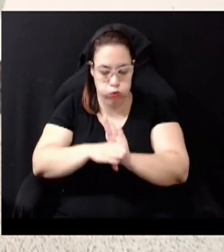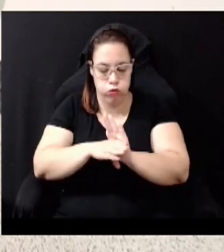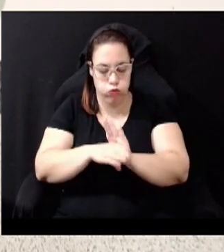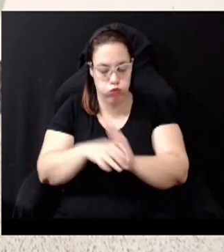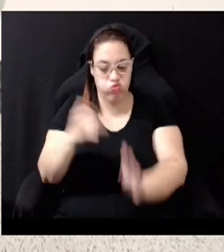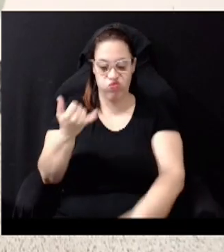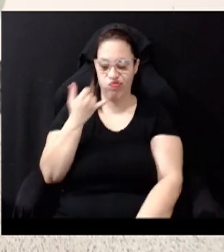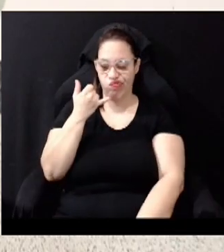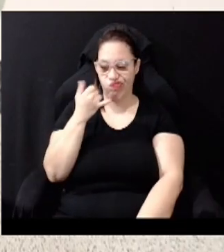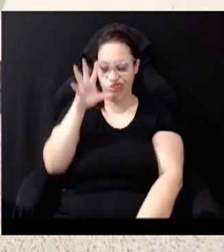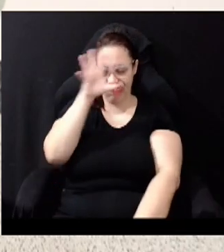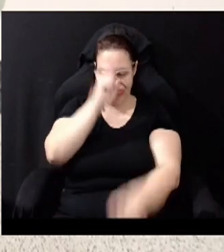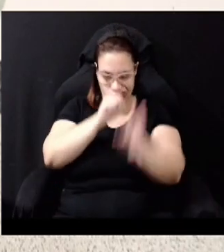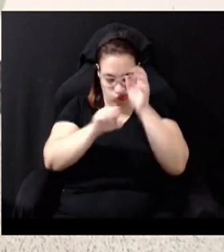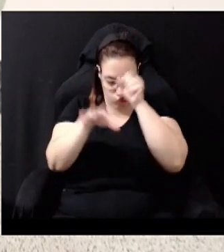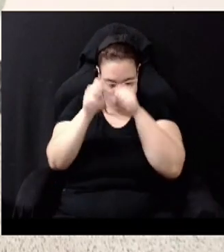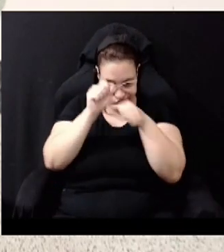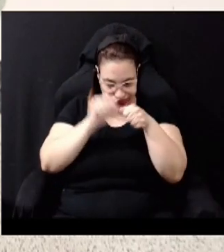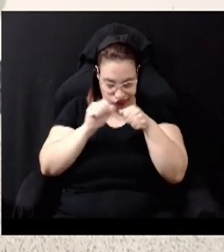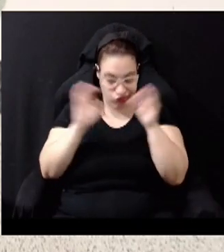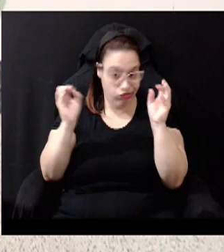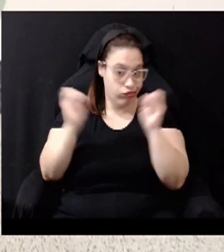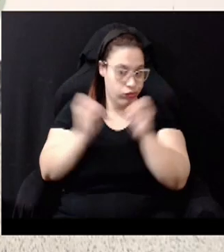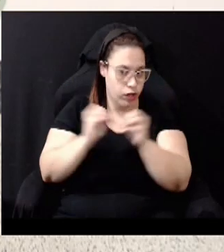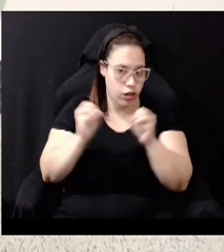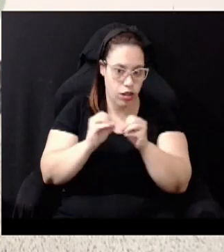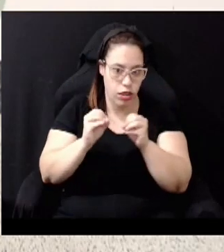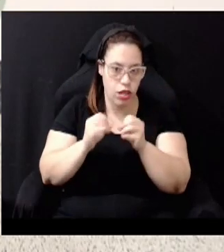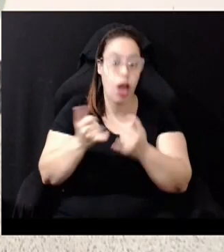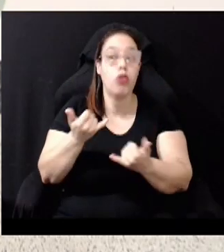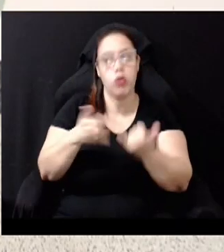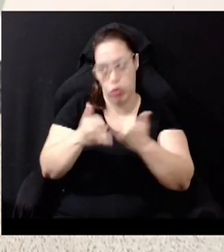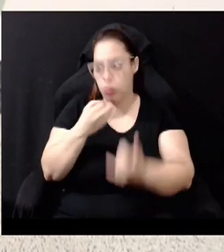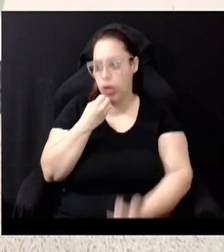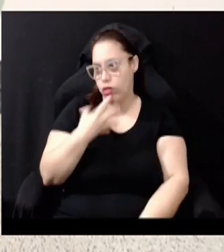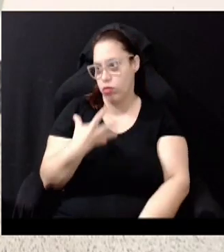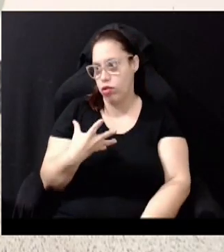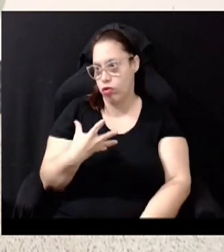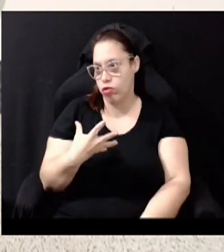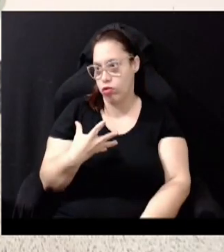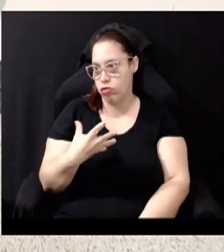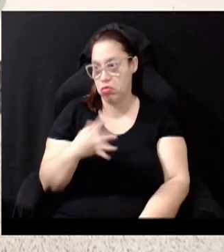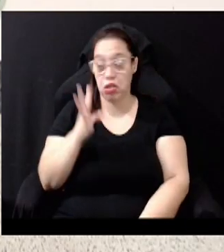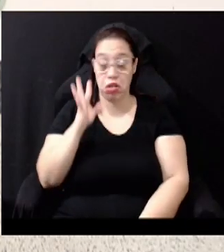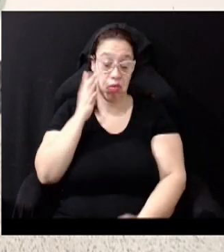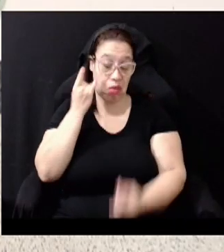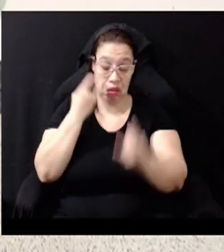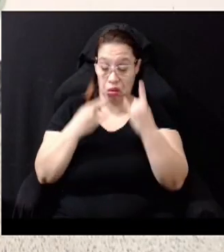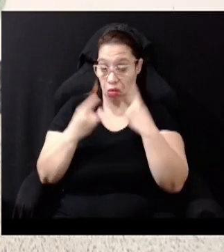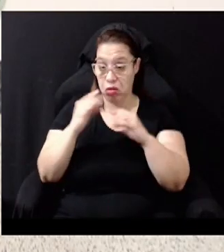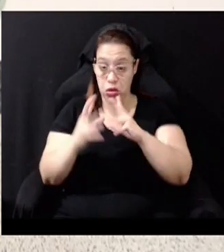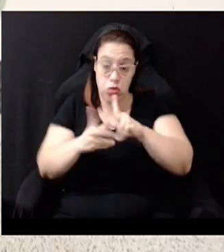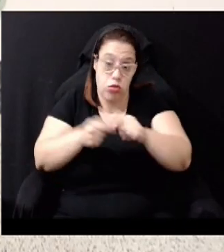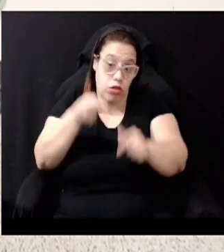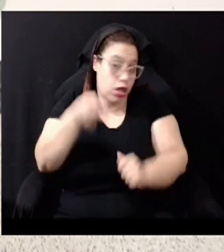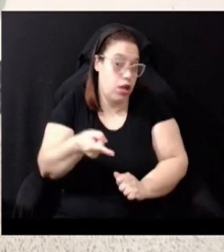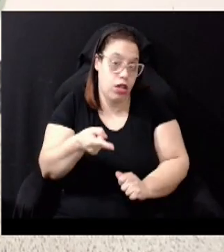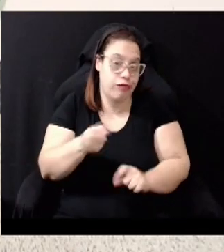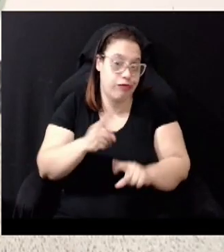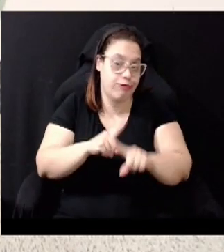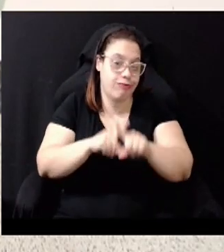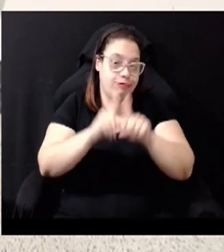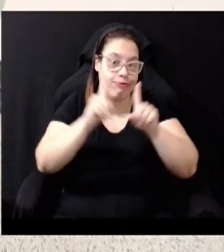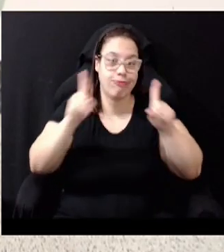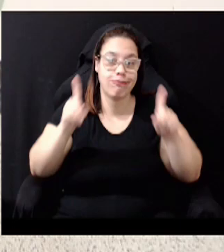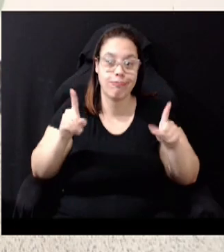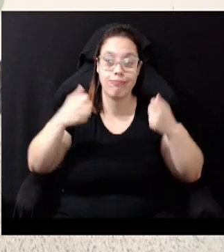sem produzir. É um divertimento, é um equipamento interessante, o mundo está ali, mas a gente percebeu